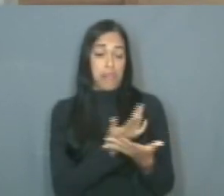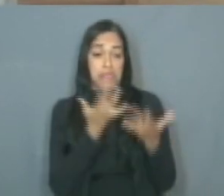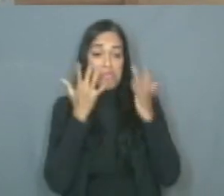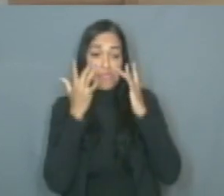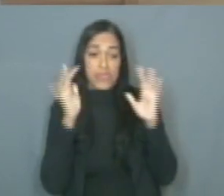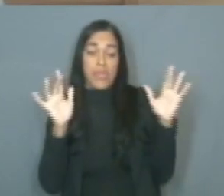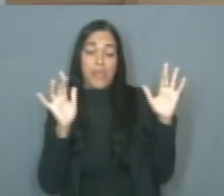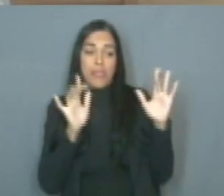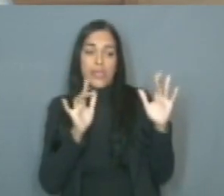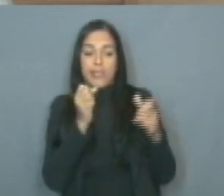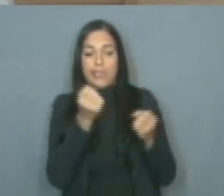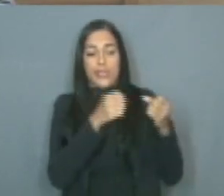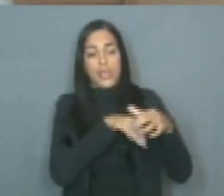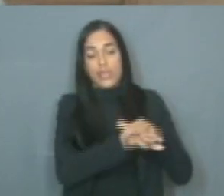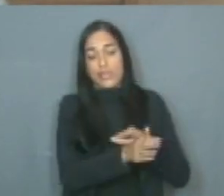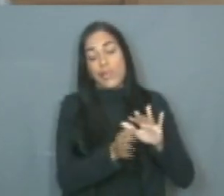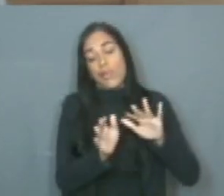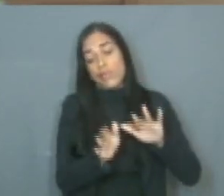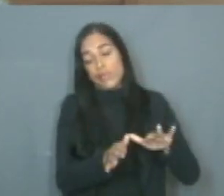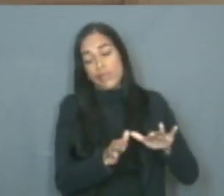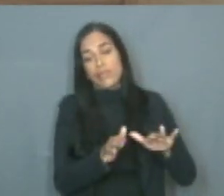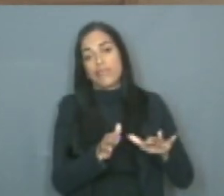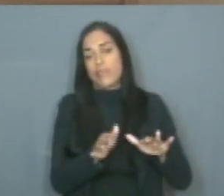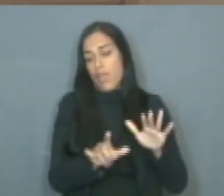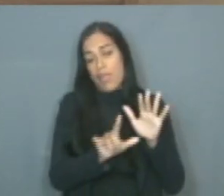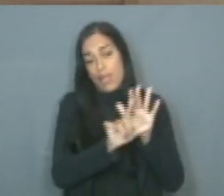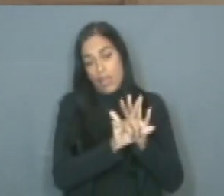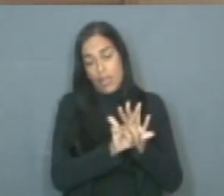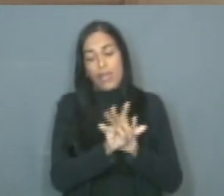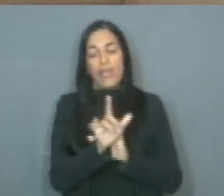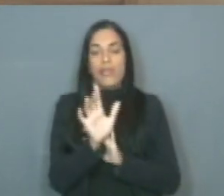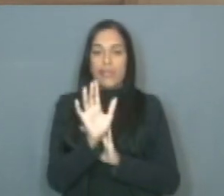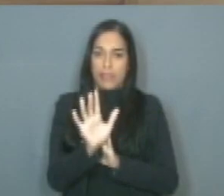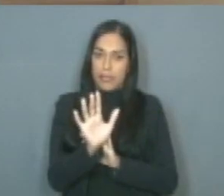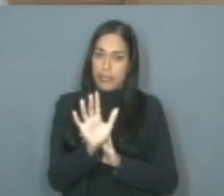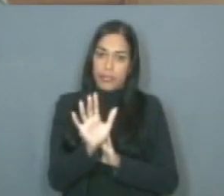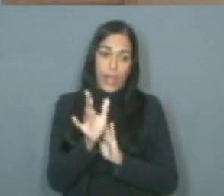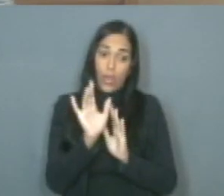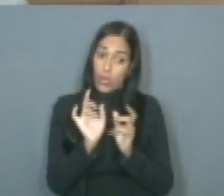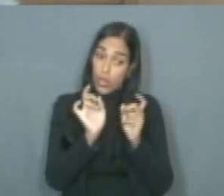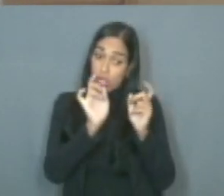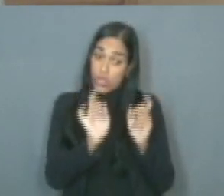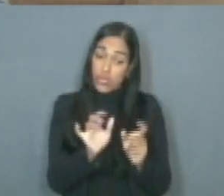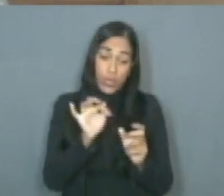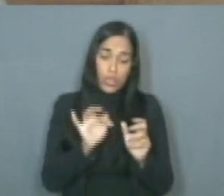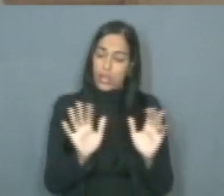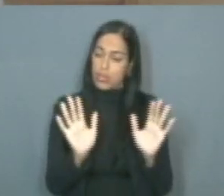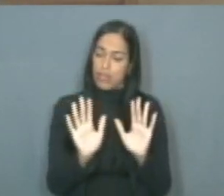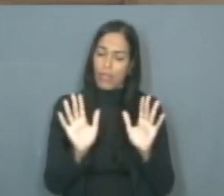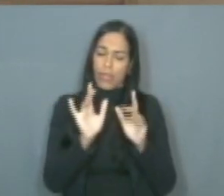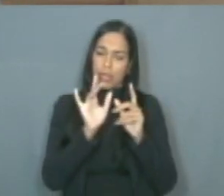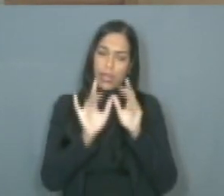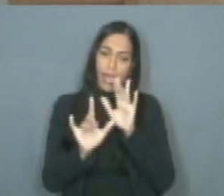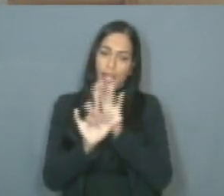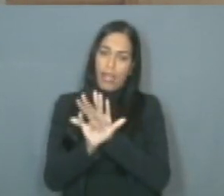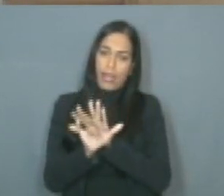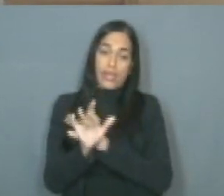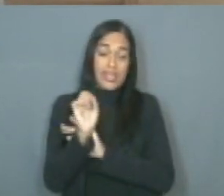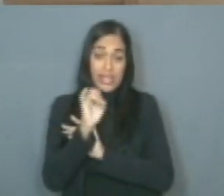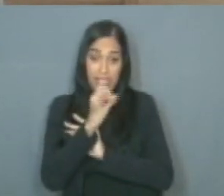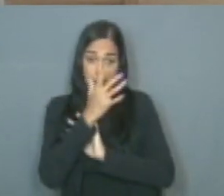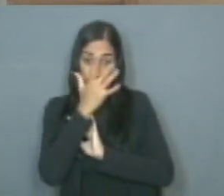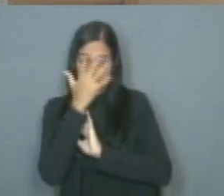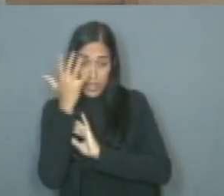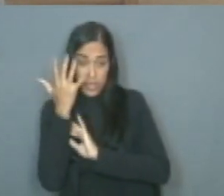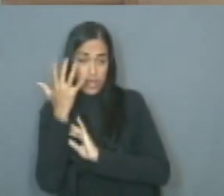irregular, mas, claro, sujeito à aplicação da lei, eu repito, não se discute aqui a aplicação da lei. Se a pessoa